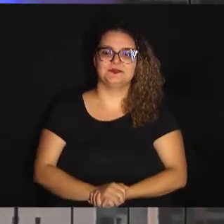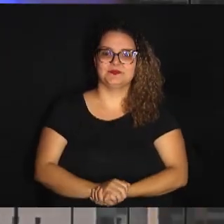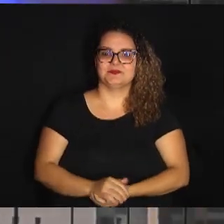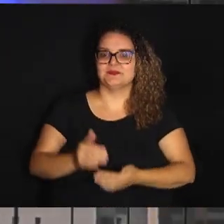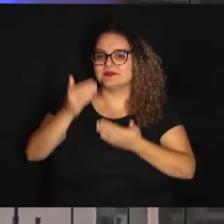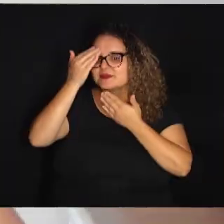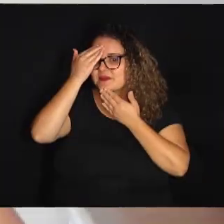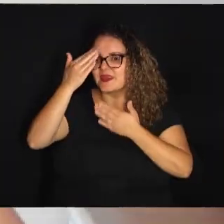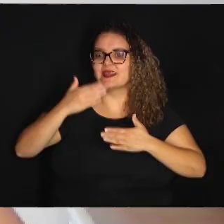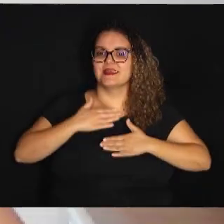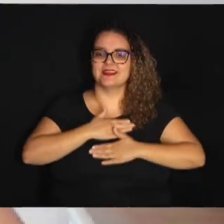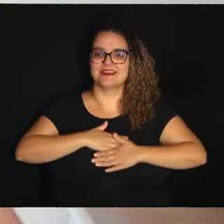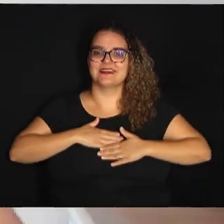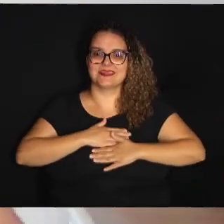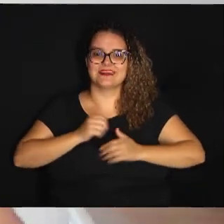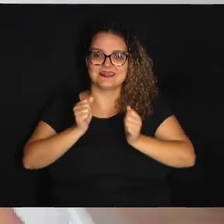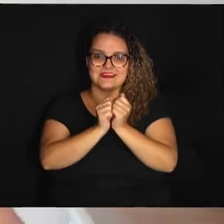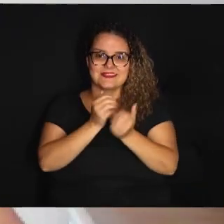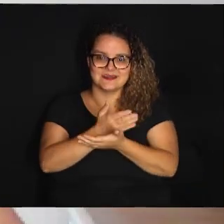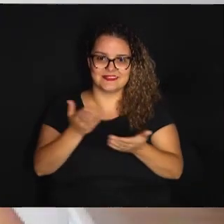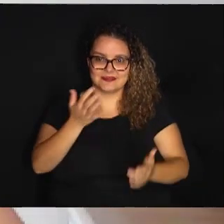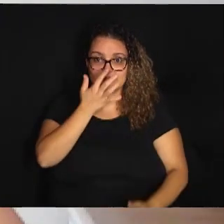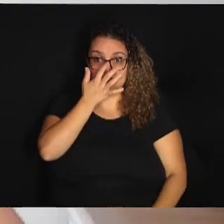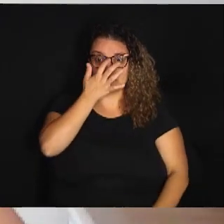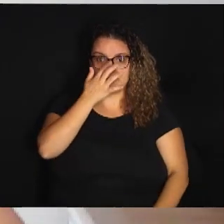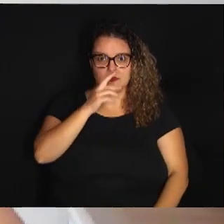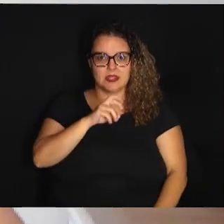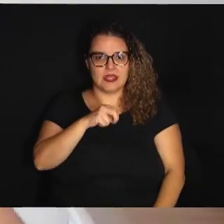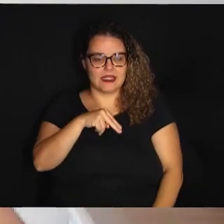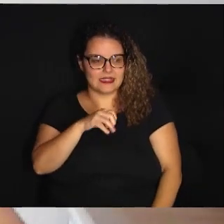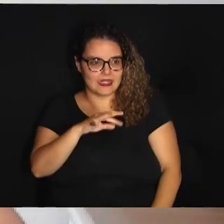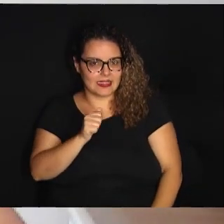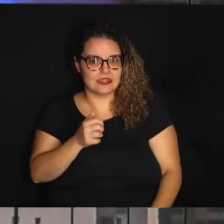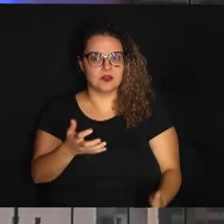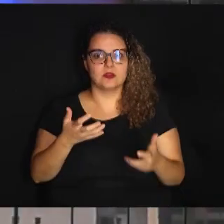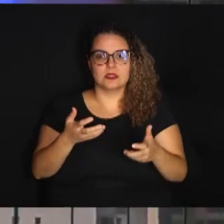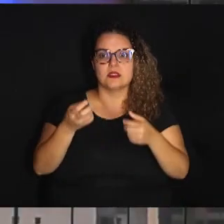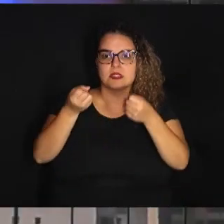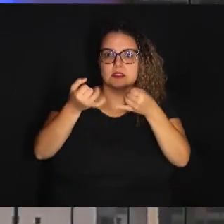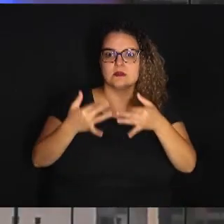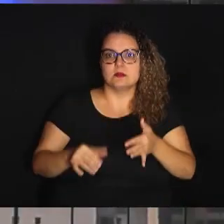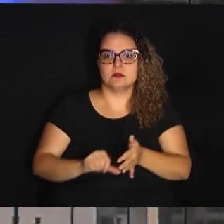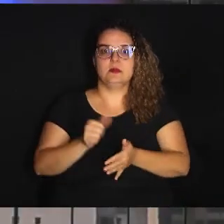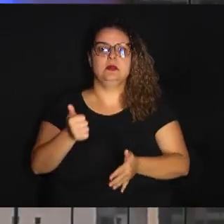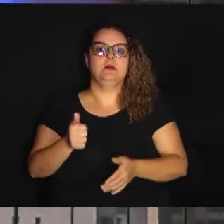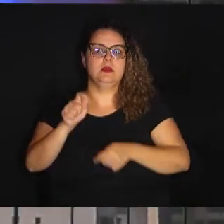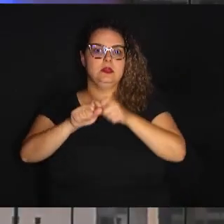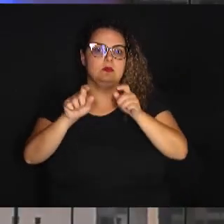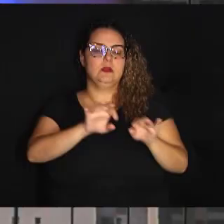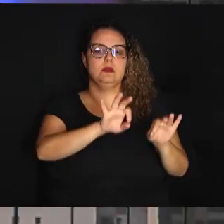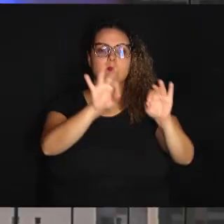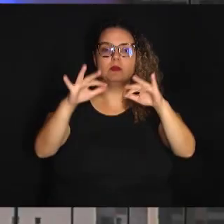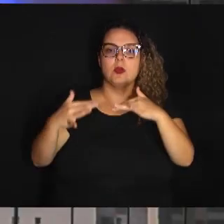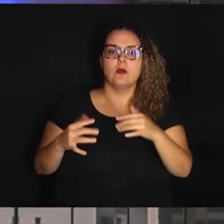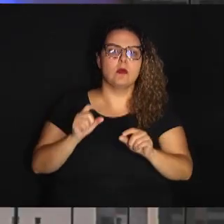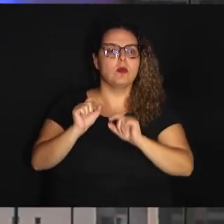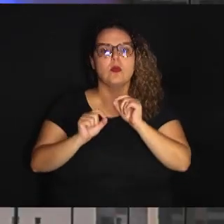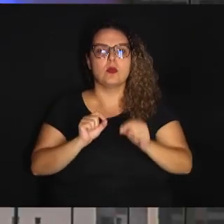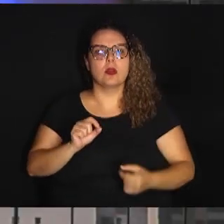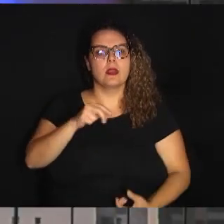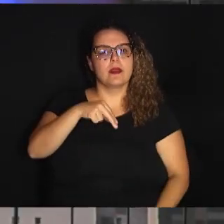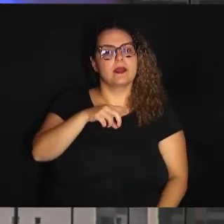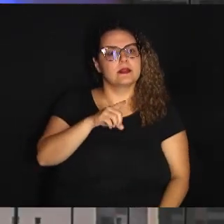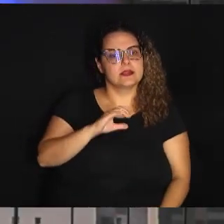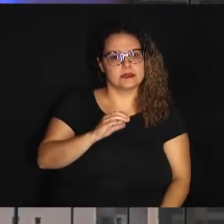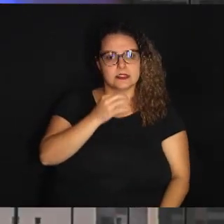gente. Obrigada, é um prazer estar com vocês. Renata, queria que você primeiro explicasse para as pessoas que estão assistindo